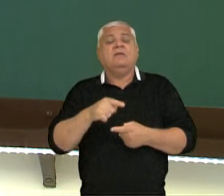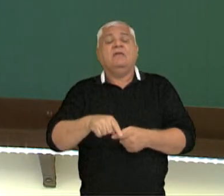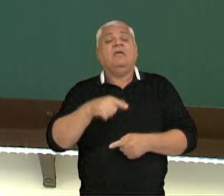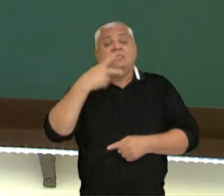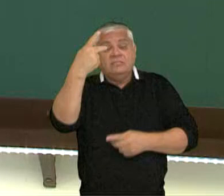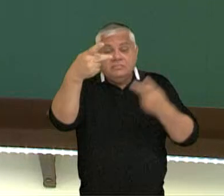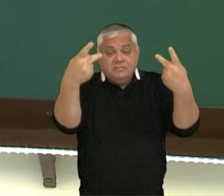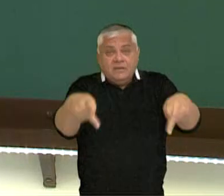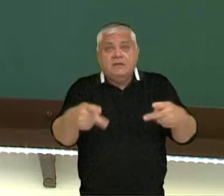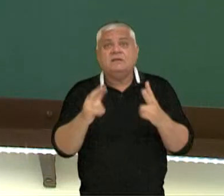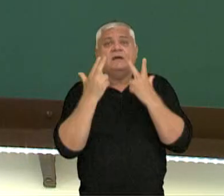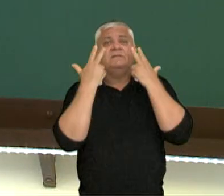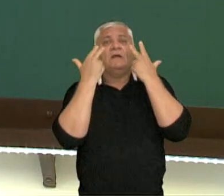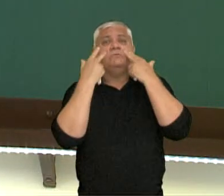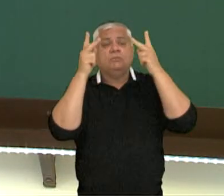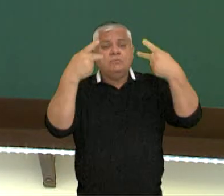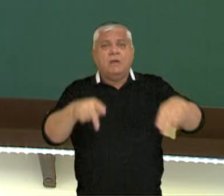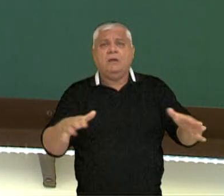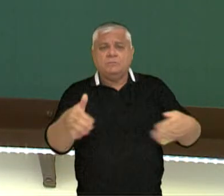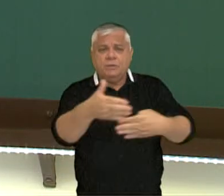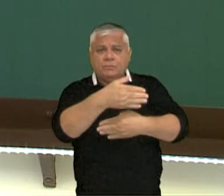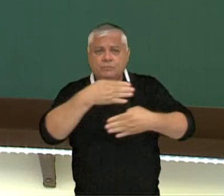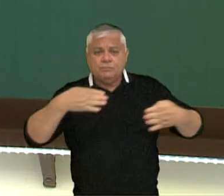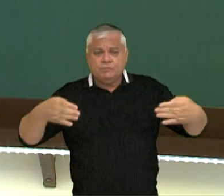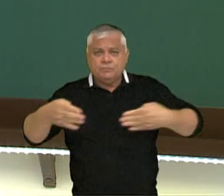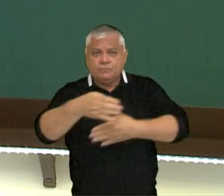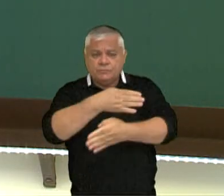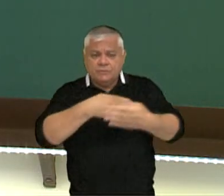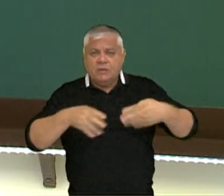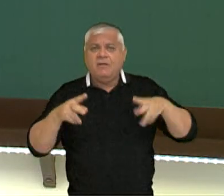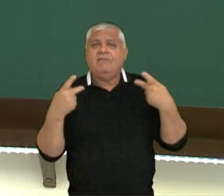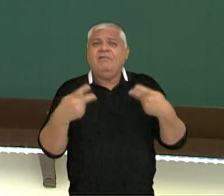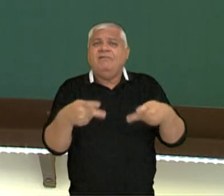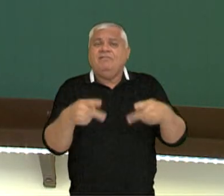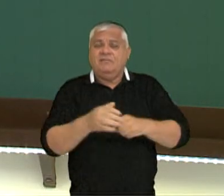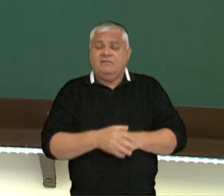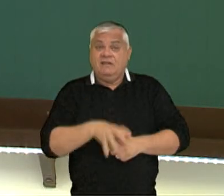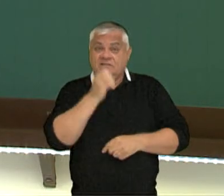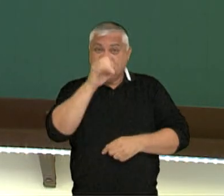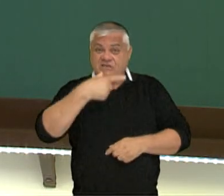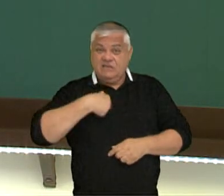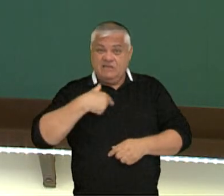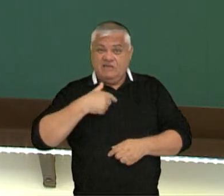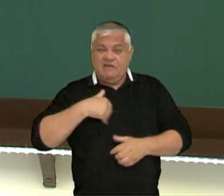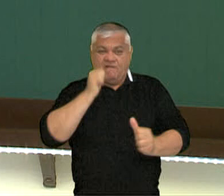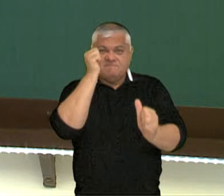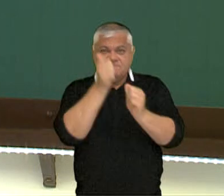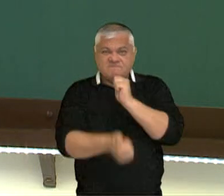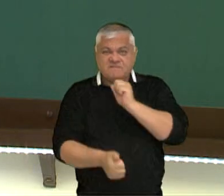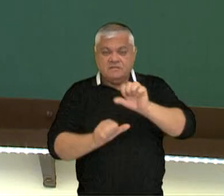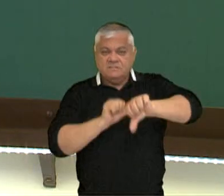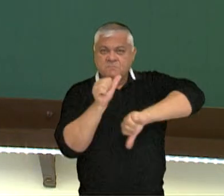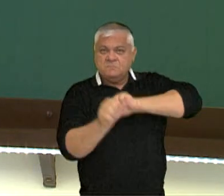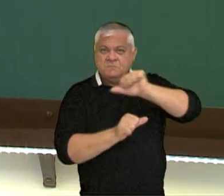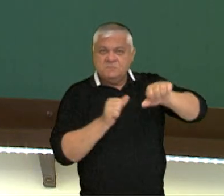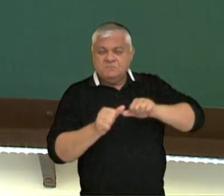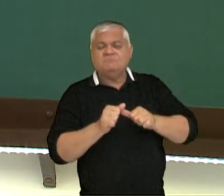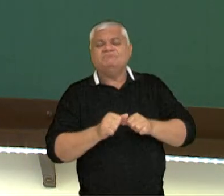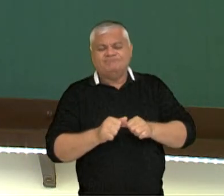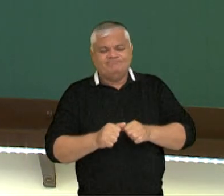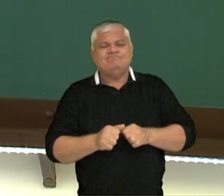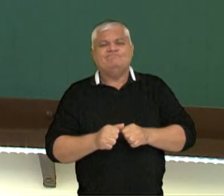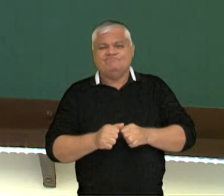dinâmica natural ali de reprodução das espécies, por exemplo. Se eu modifico essa dinâmica, eu vou